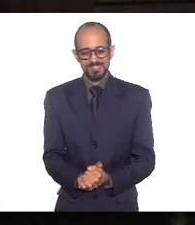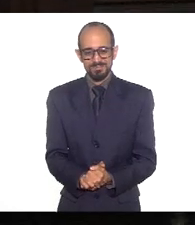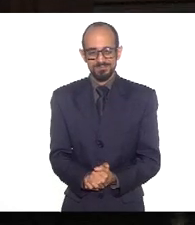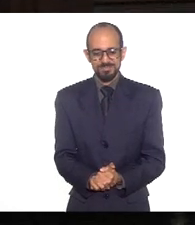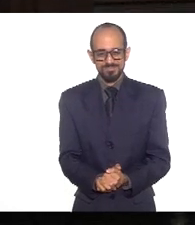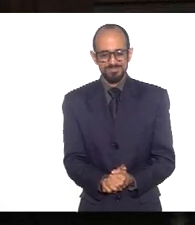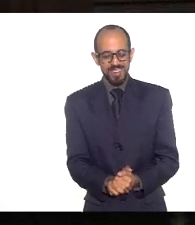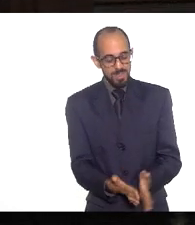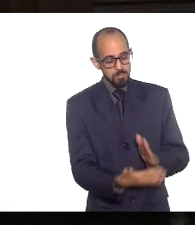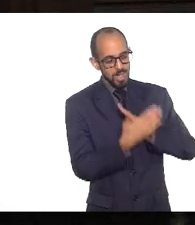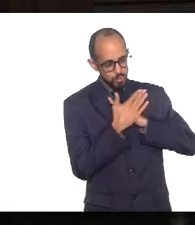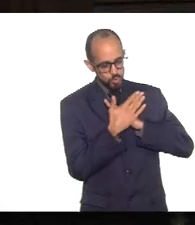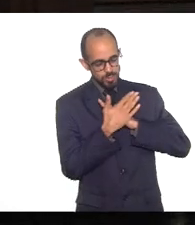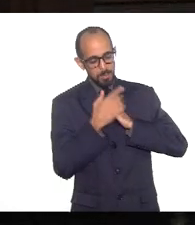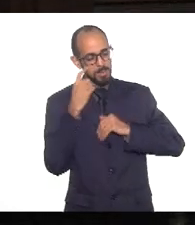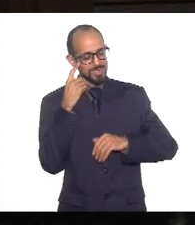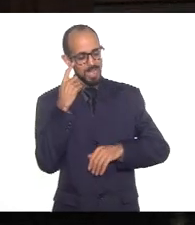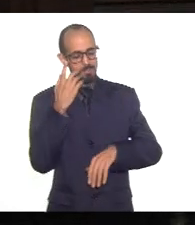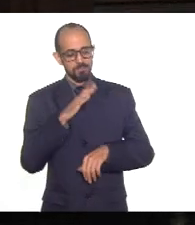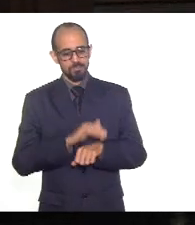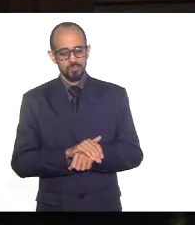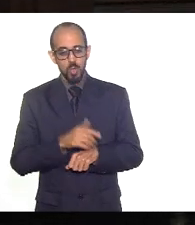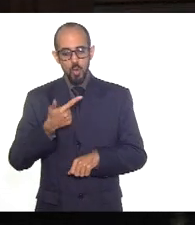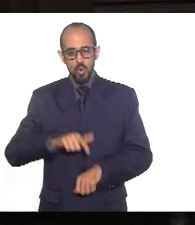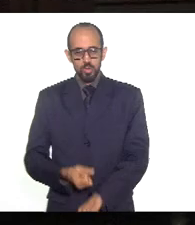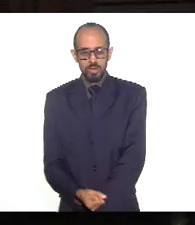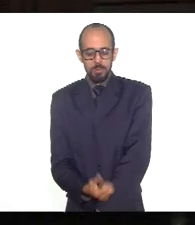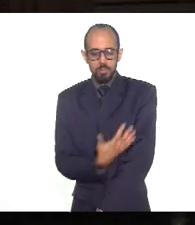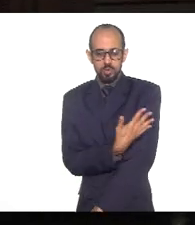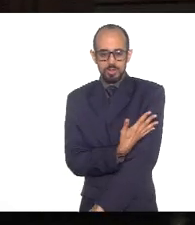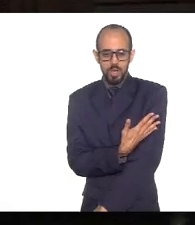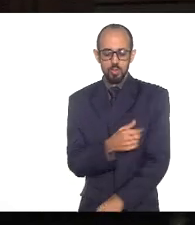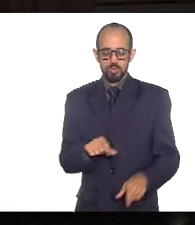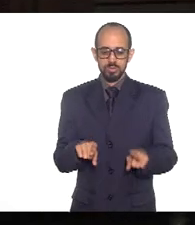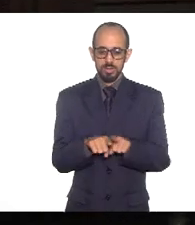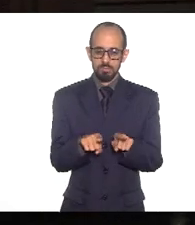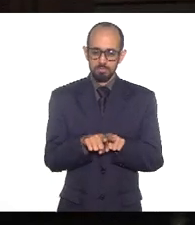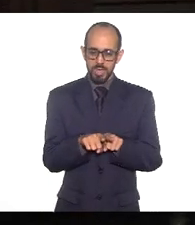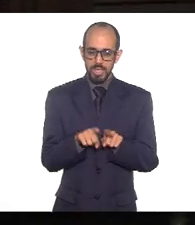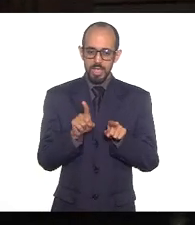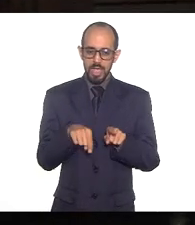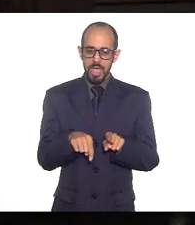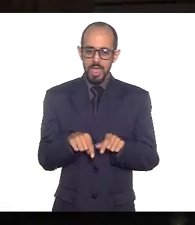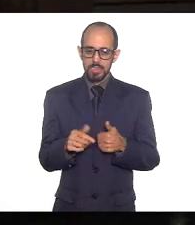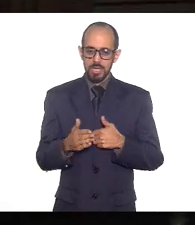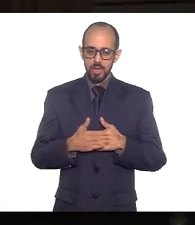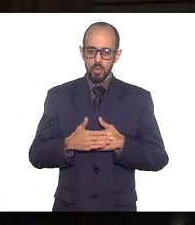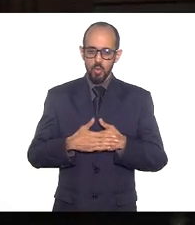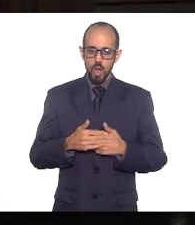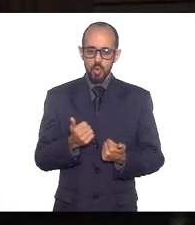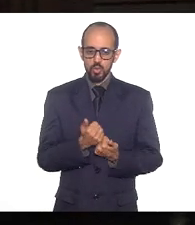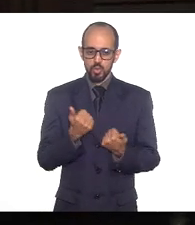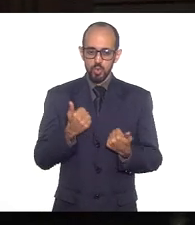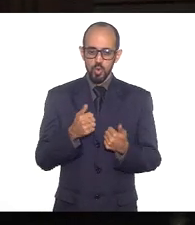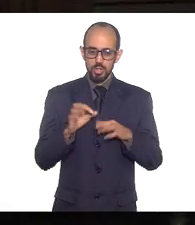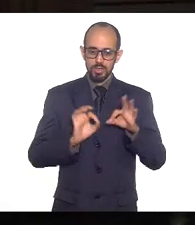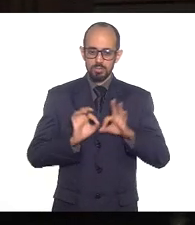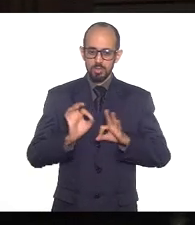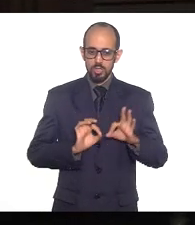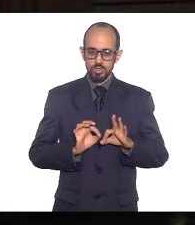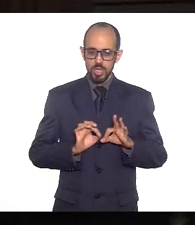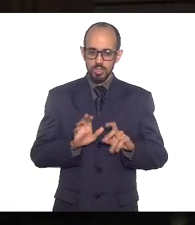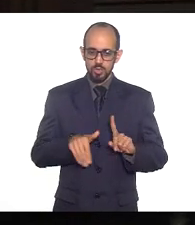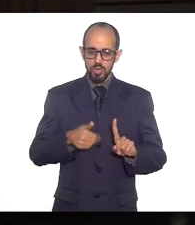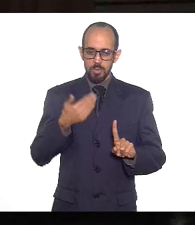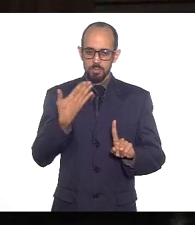ajuda Ah e outra emoção que eu tô vivendo é tecido com o autor desse projeto que